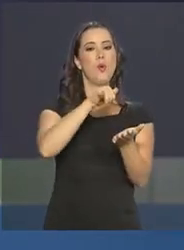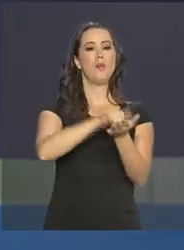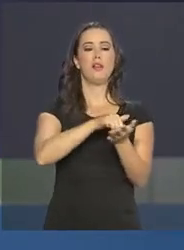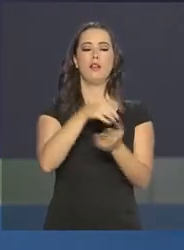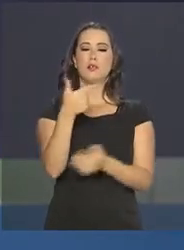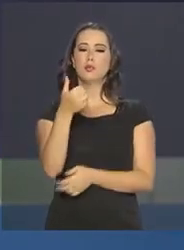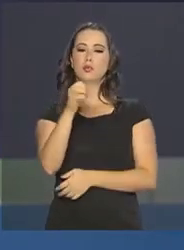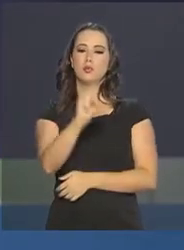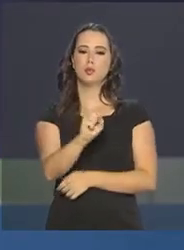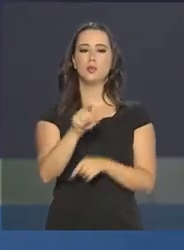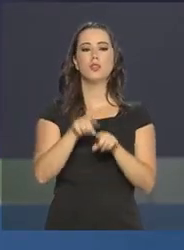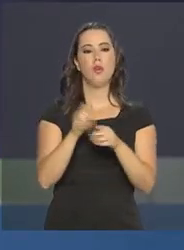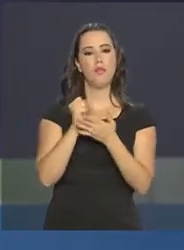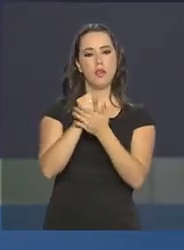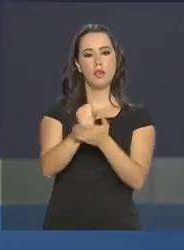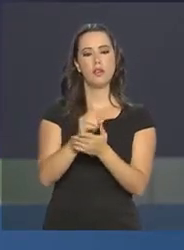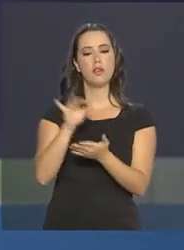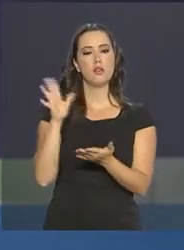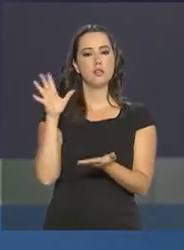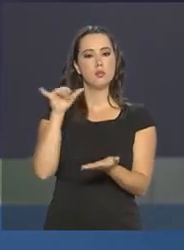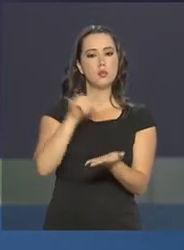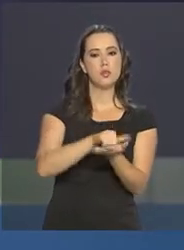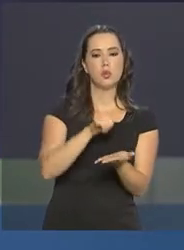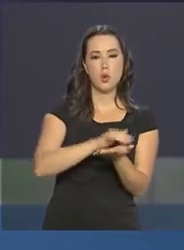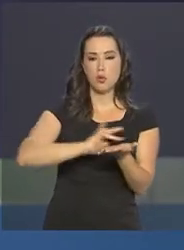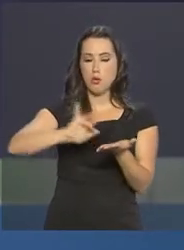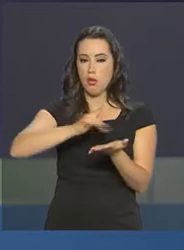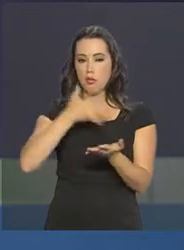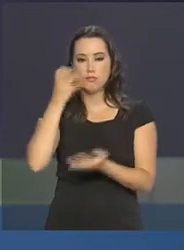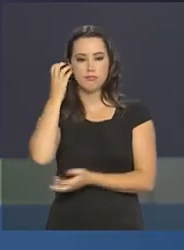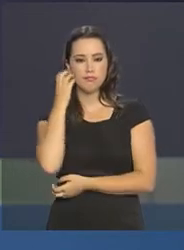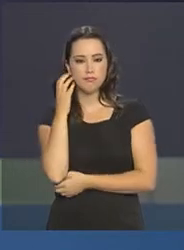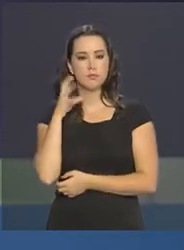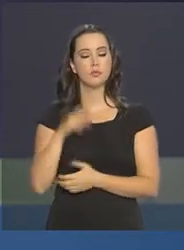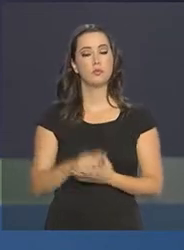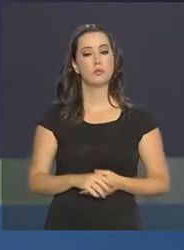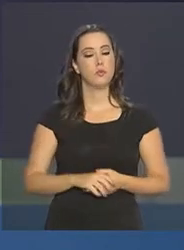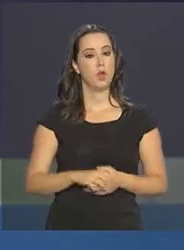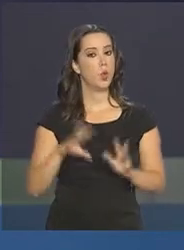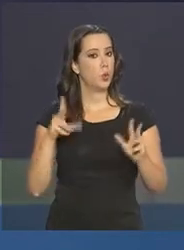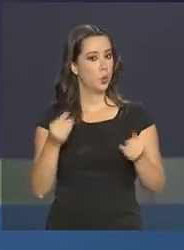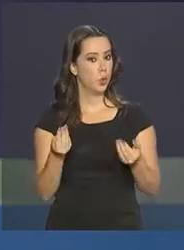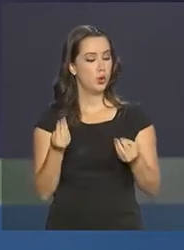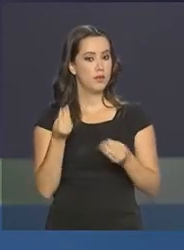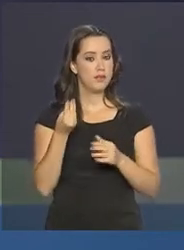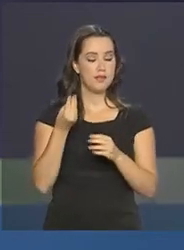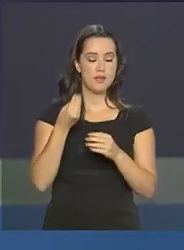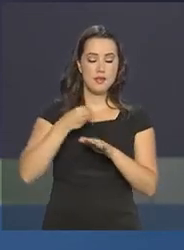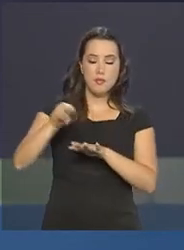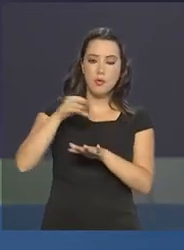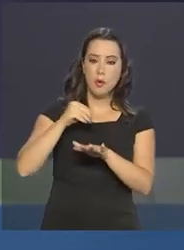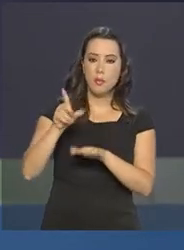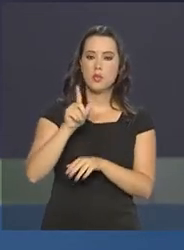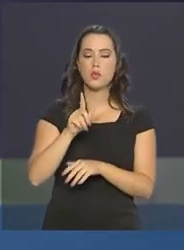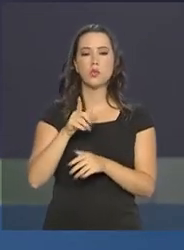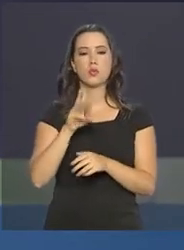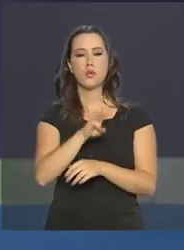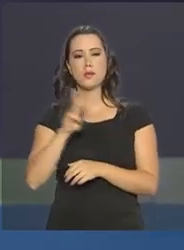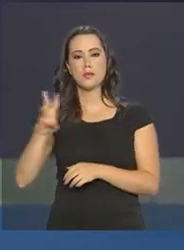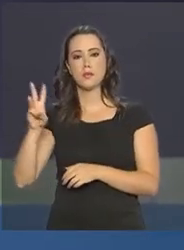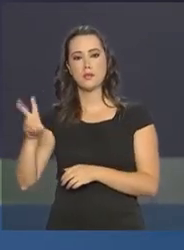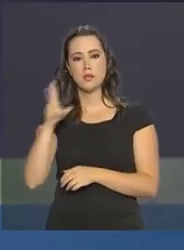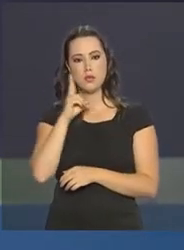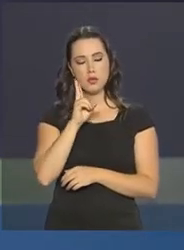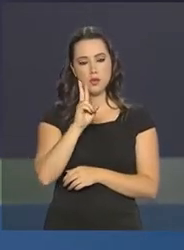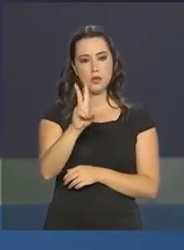2018 disponível para download para tablets e também para celulares todas as informações e links podem ser acessados